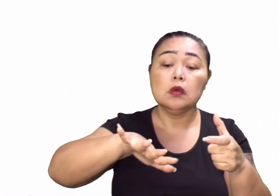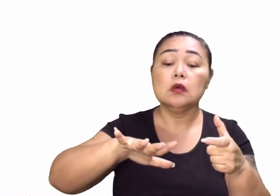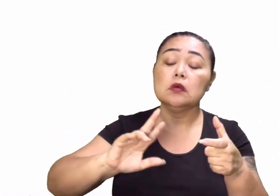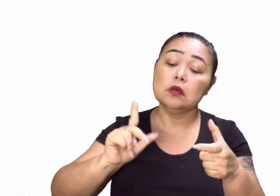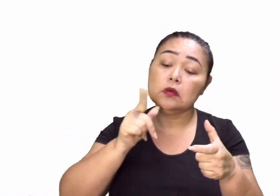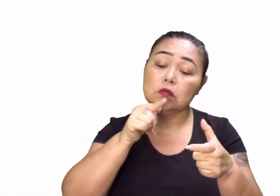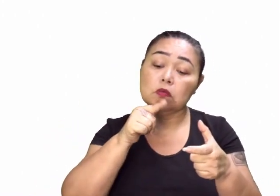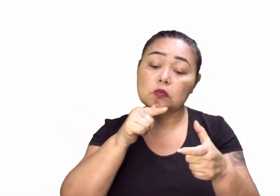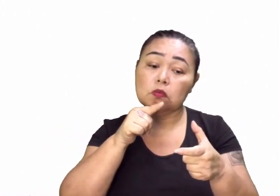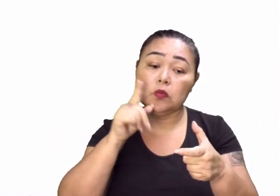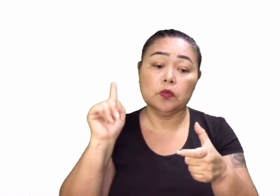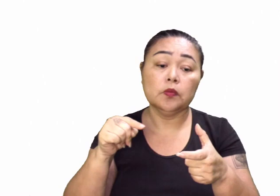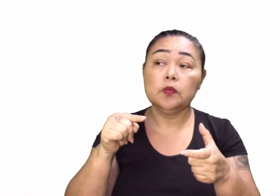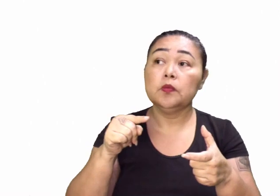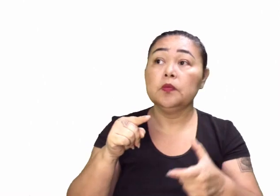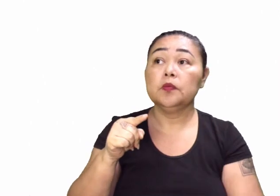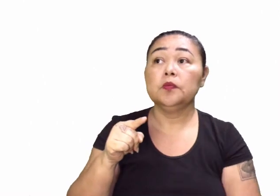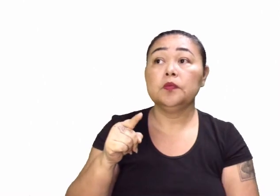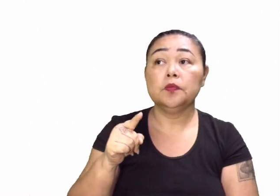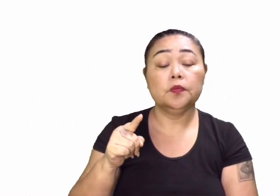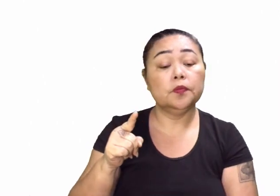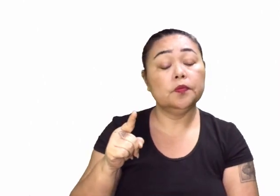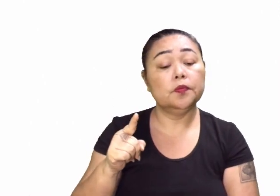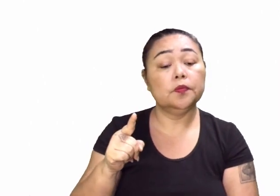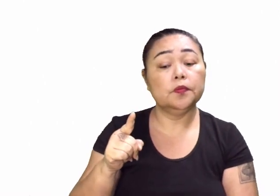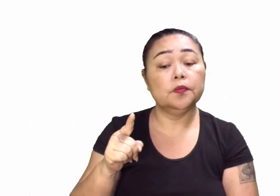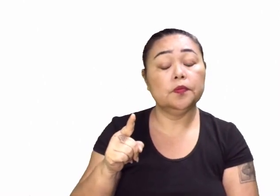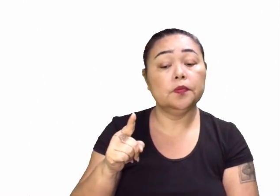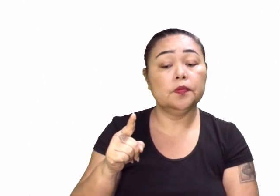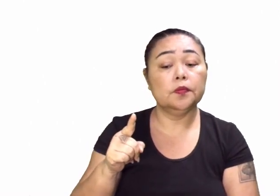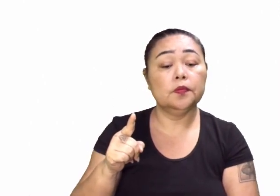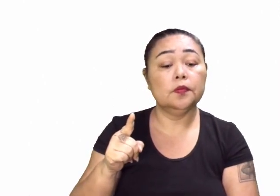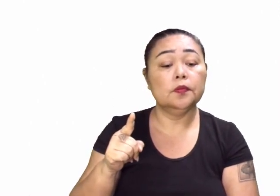hidrográfica, olha aí a informação,